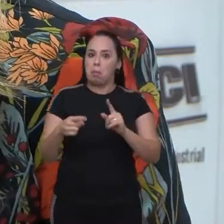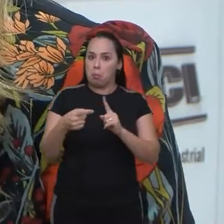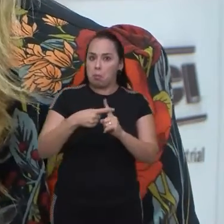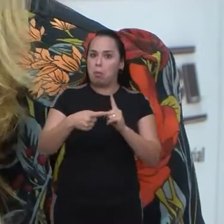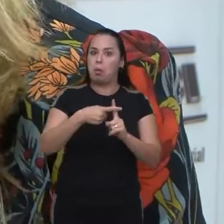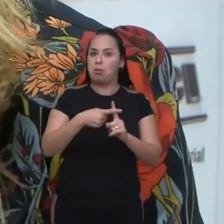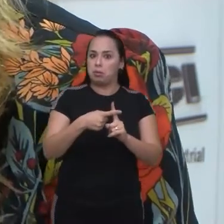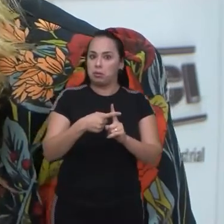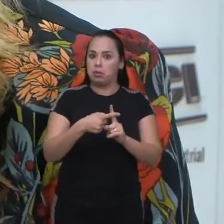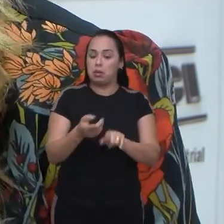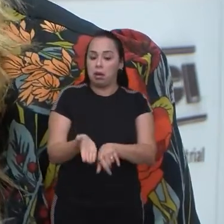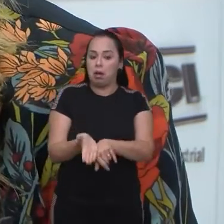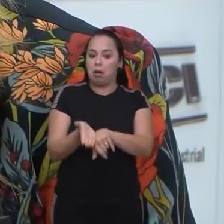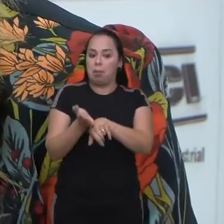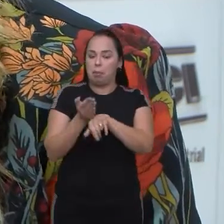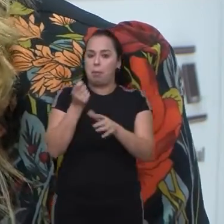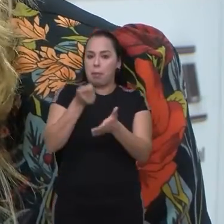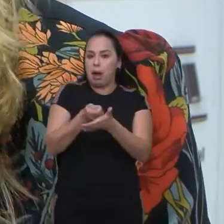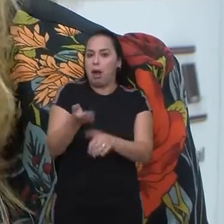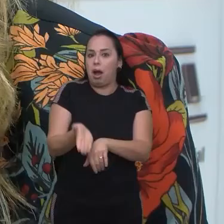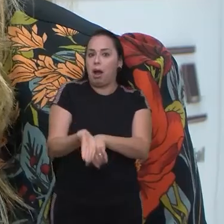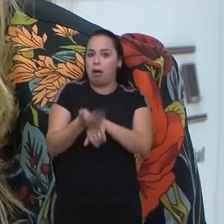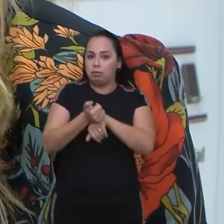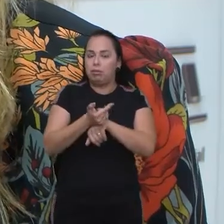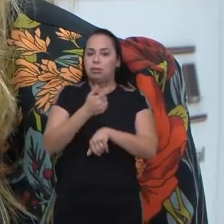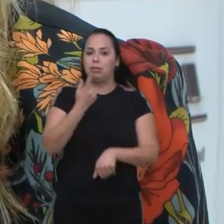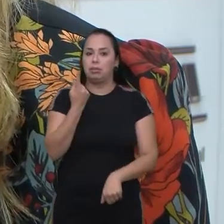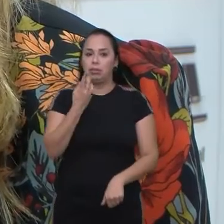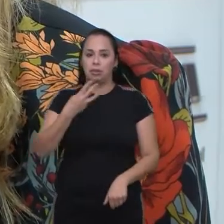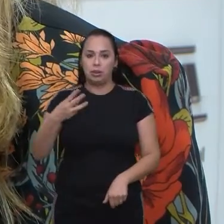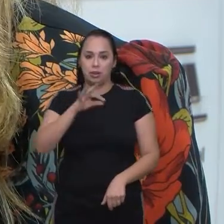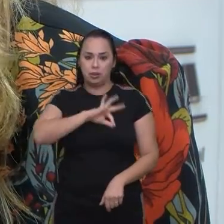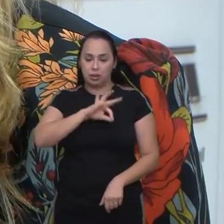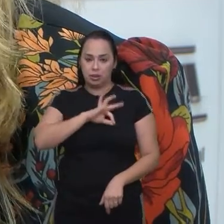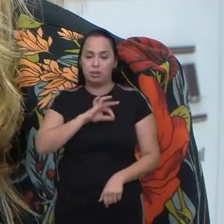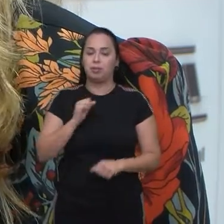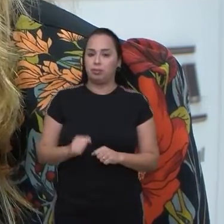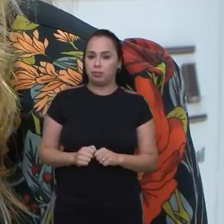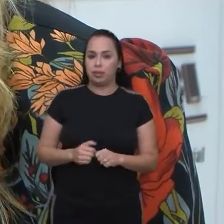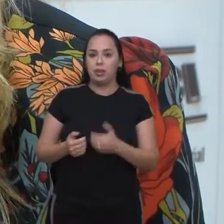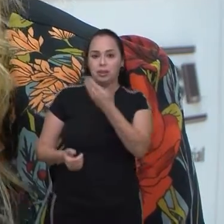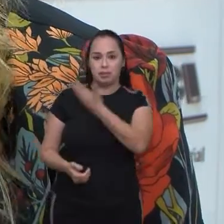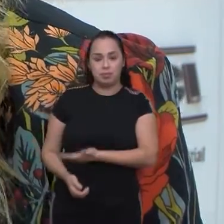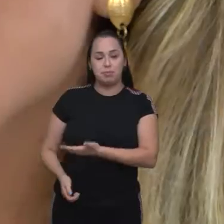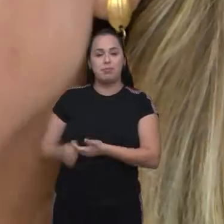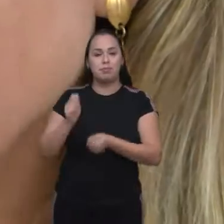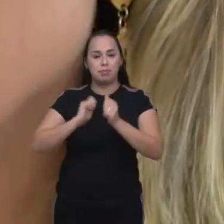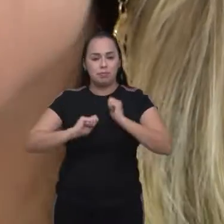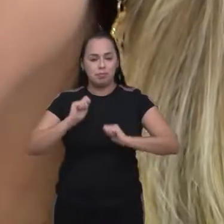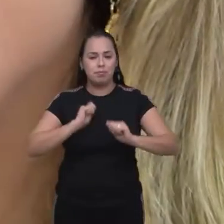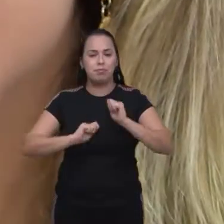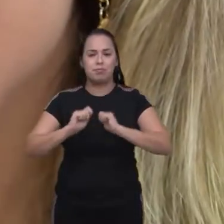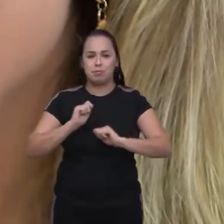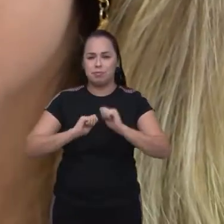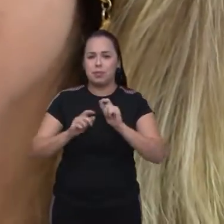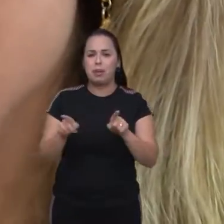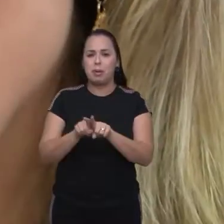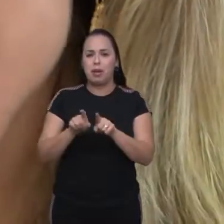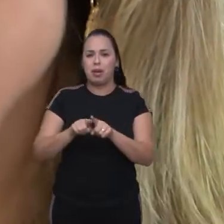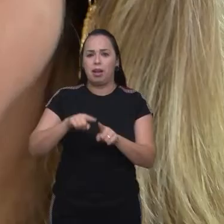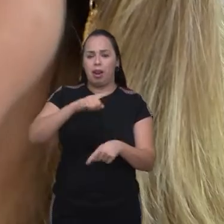como positiva a antecipação do 13º salário para os beneficiários do INSS. E, segundo ela,